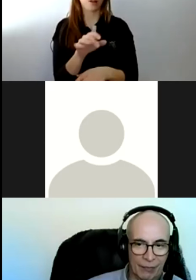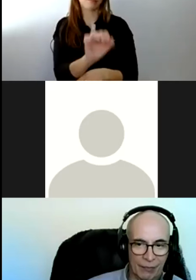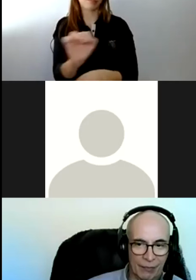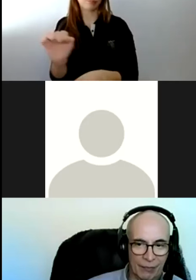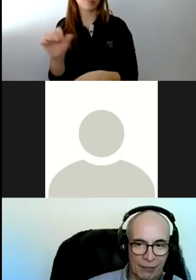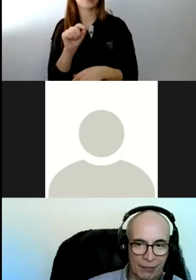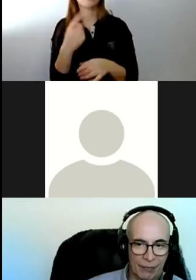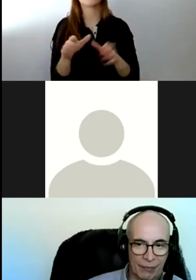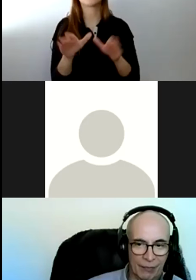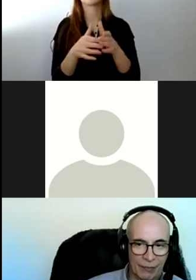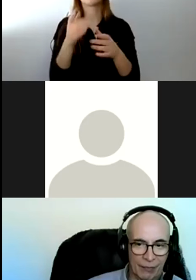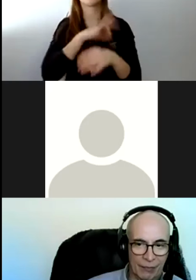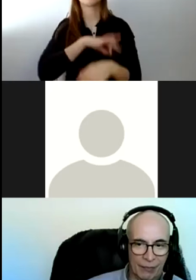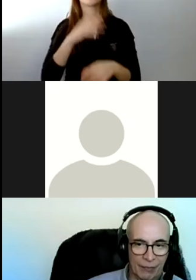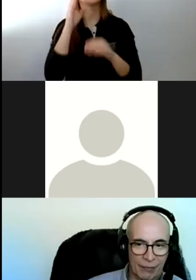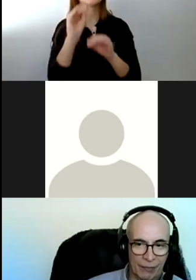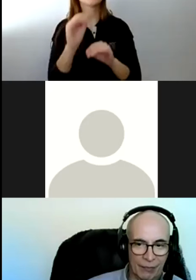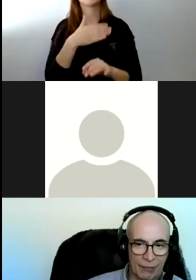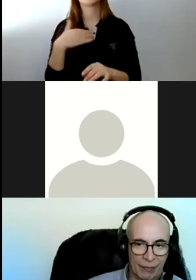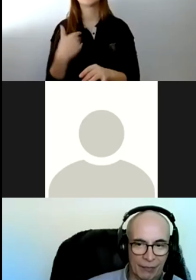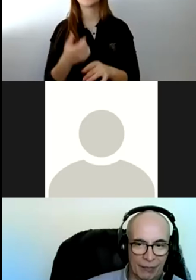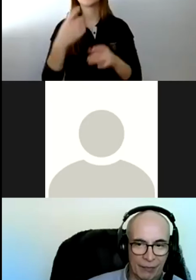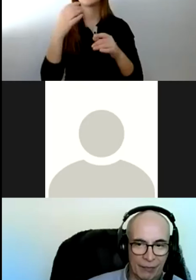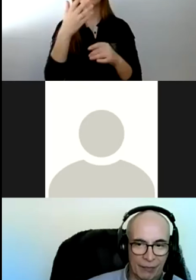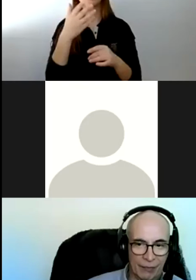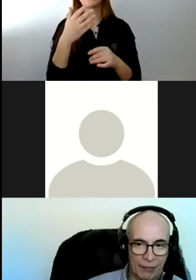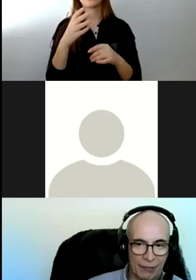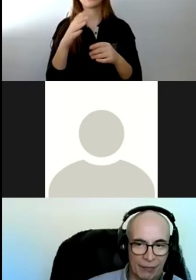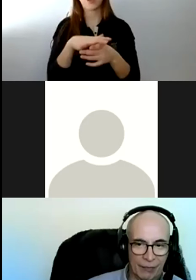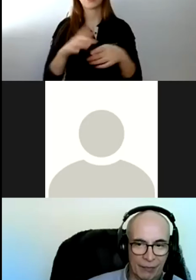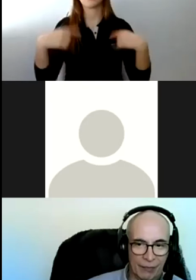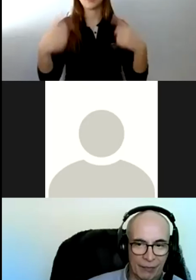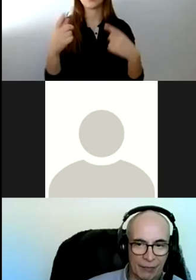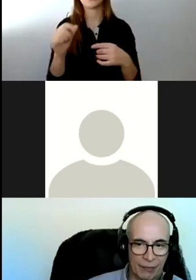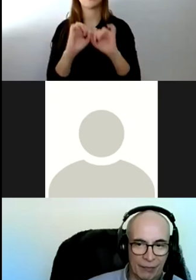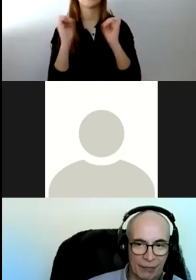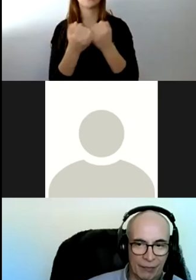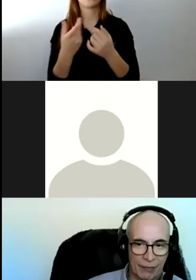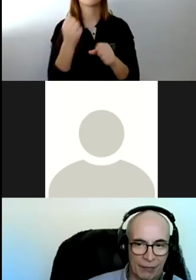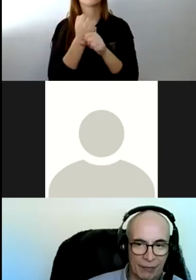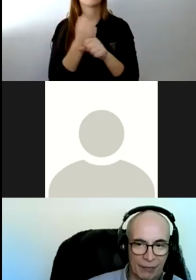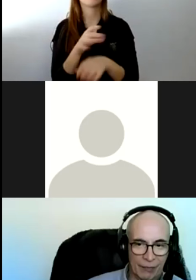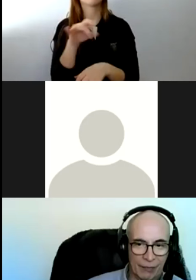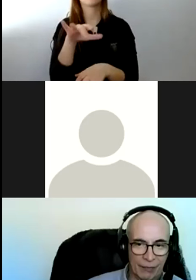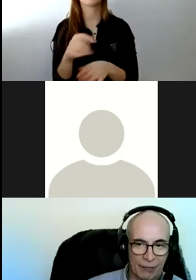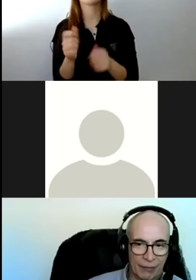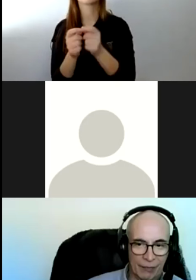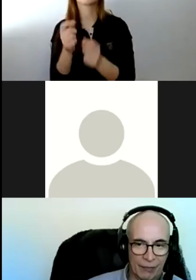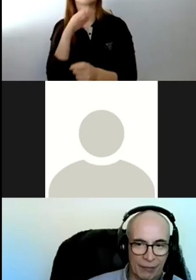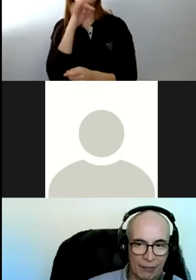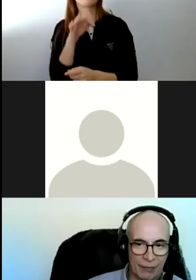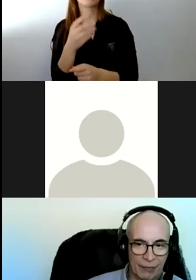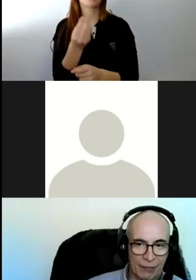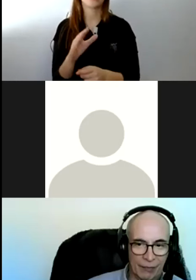de educação, de saúde, da área da reabilitação e da área social, e desenvolvem a sua ação junto de famílias e crianças dos 0 aos 6